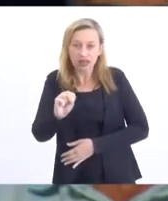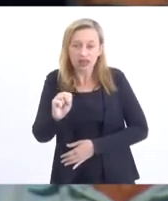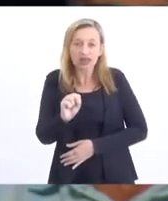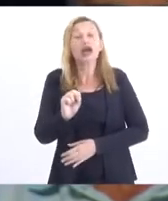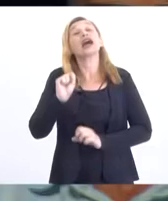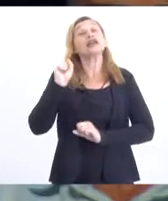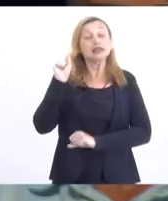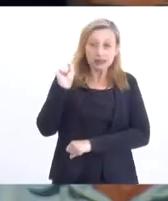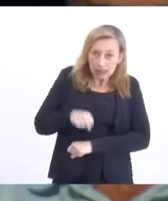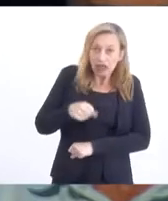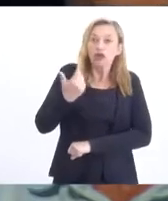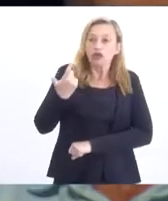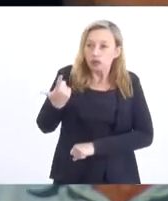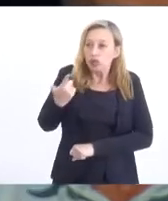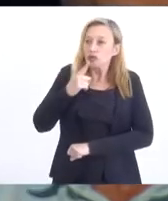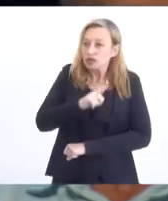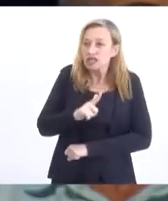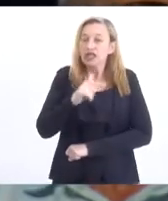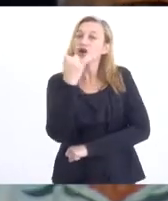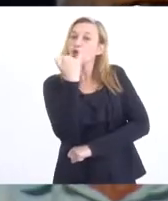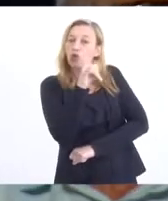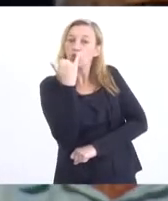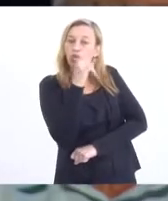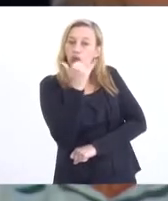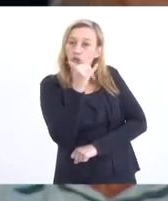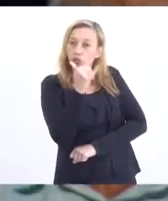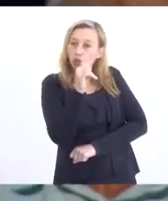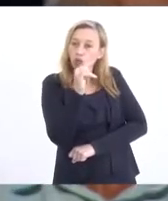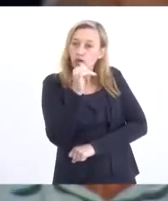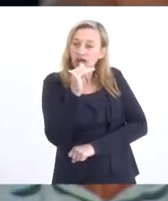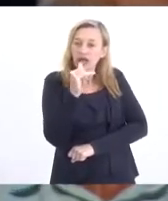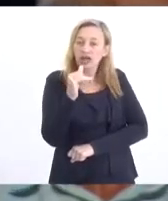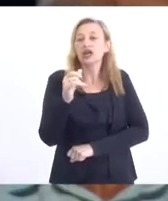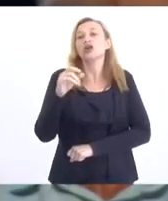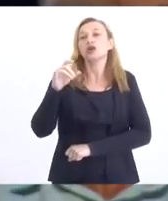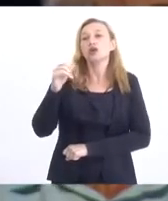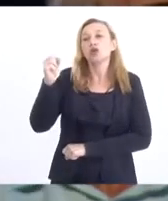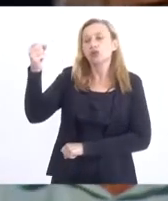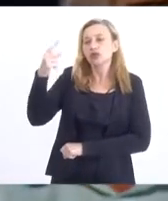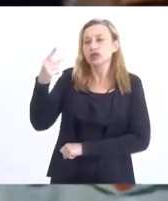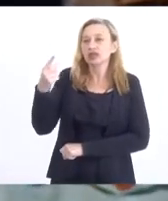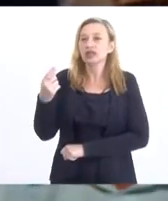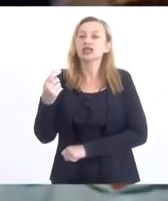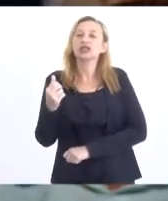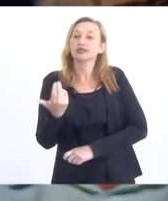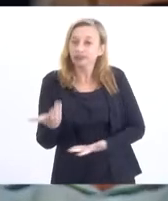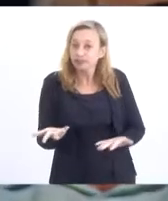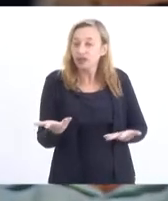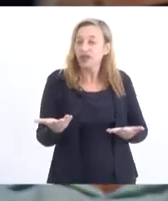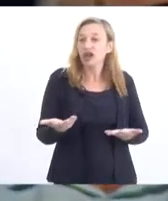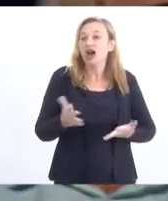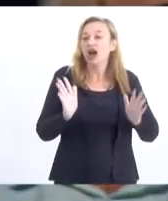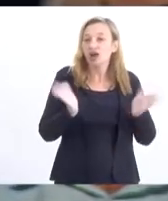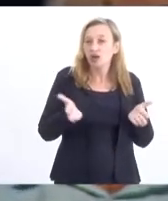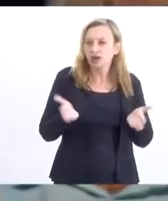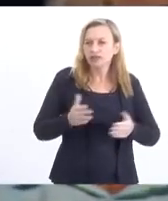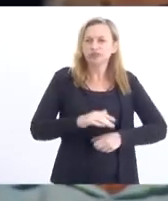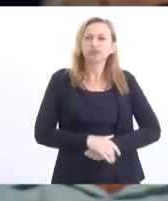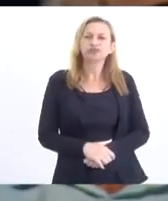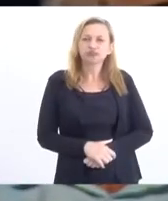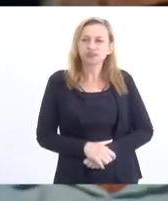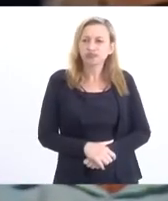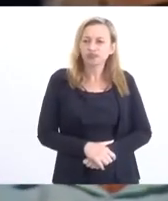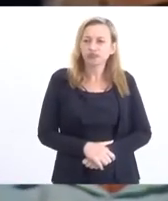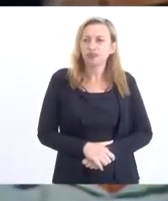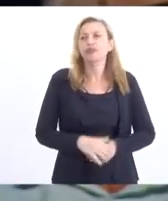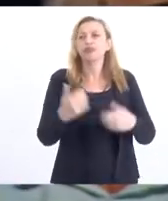sim, nós vamos ter luz elétrica gerada 20% mais barato. Mas não vai ser só essa de 1 gigawatt da termoelétrica. Vai